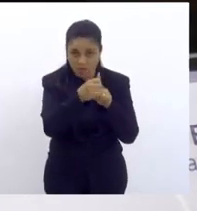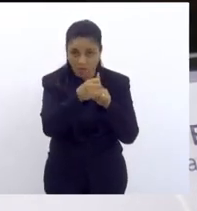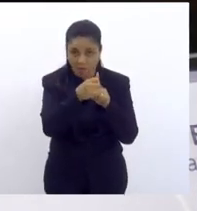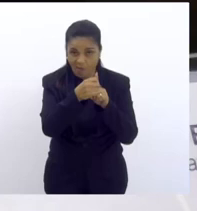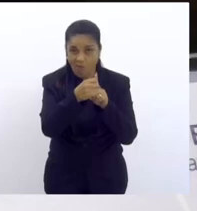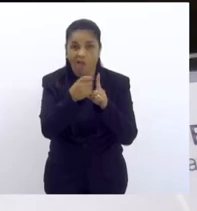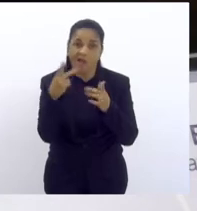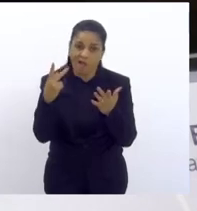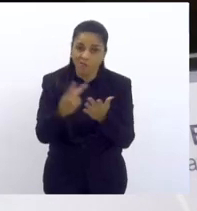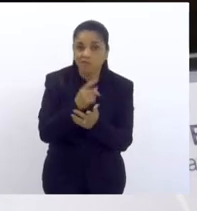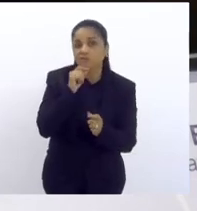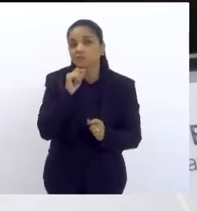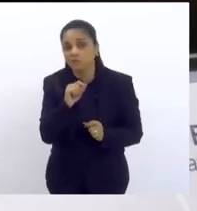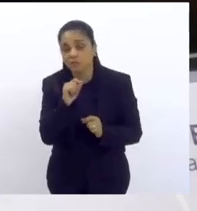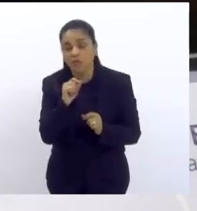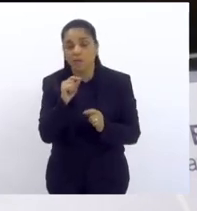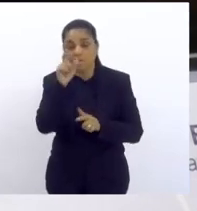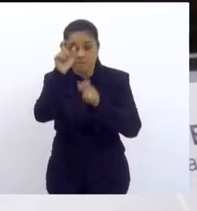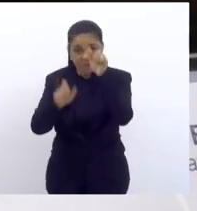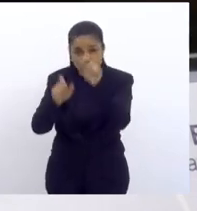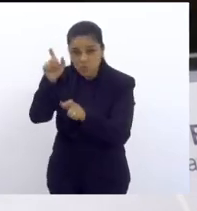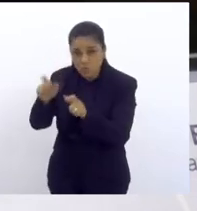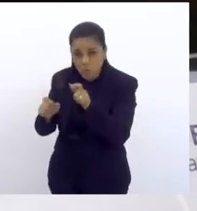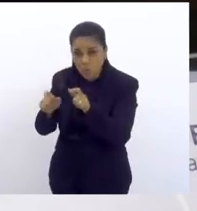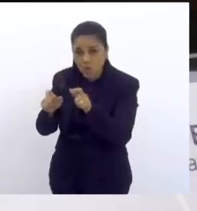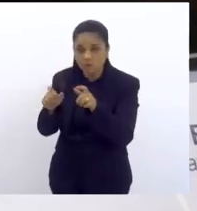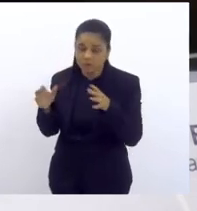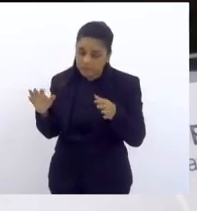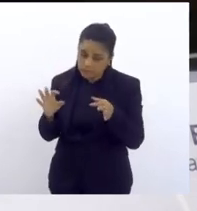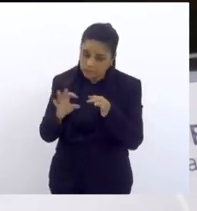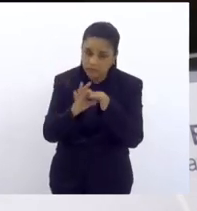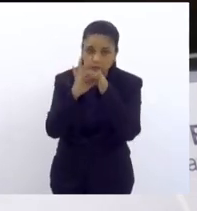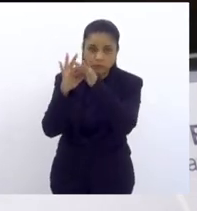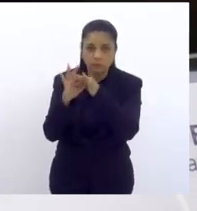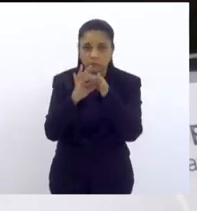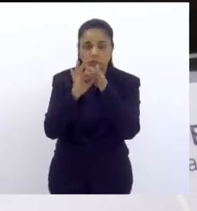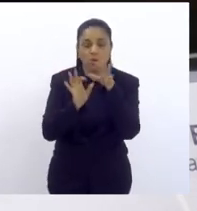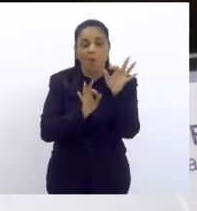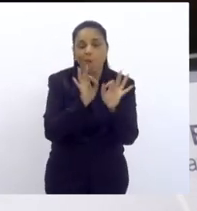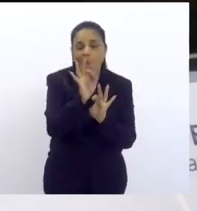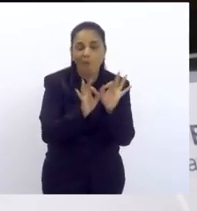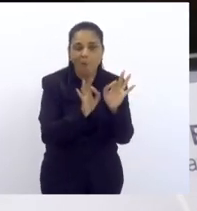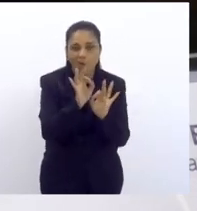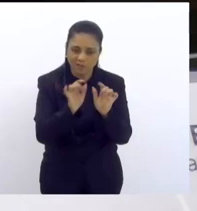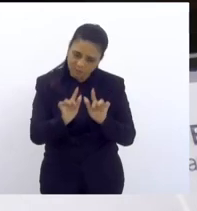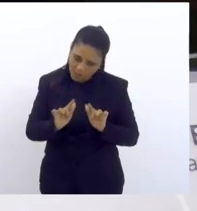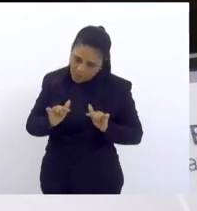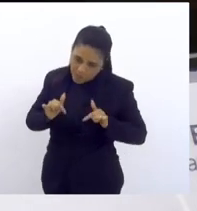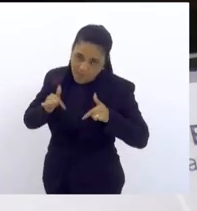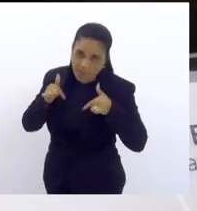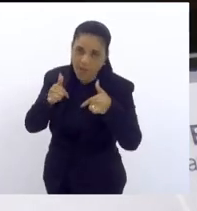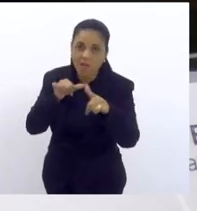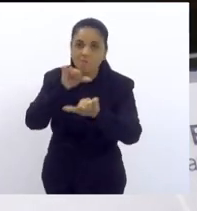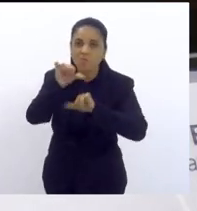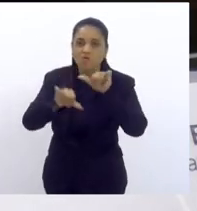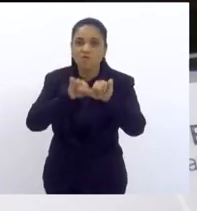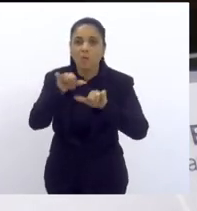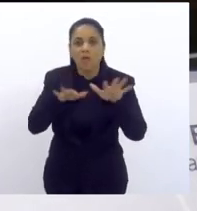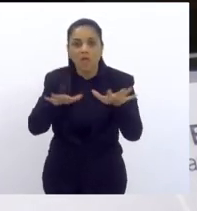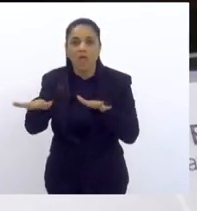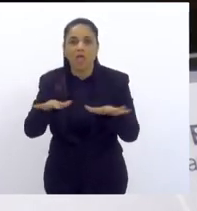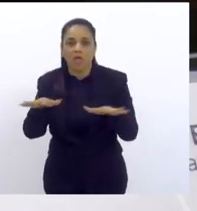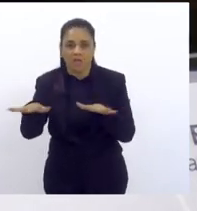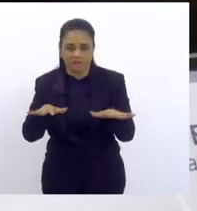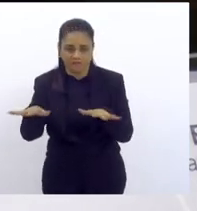quando as pessoas envolvidas em uma causa se une e se organizam proativamente em movimentos de massa